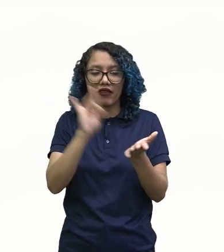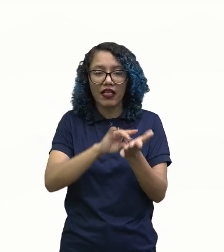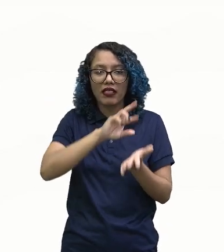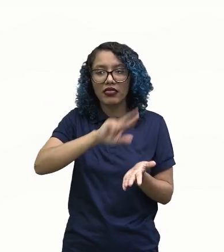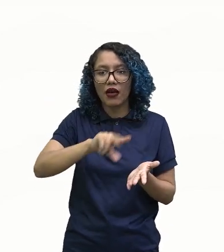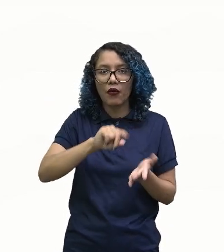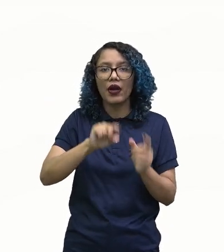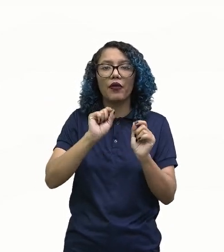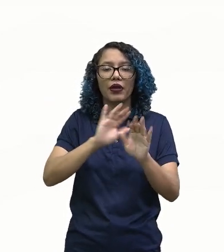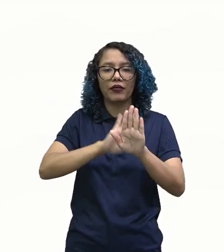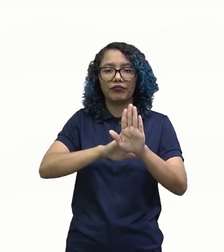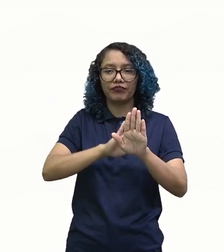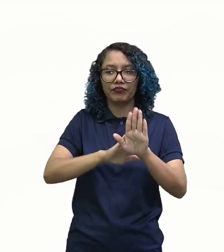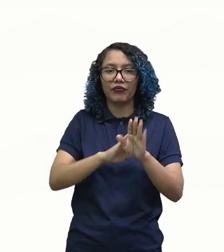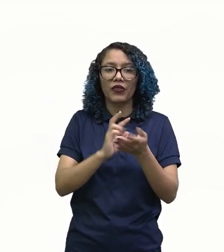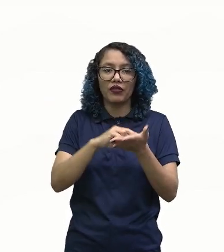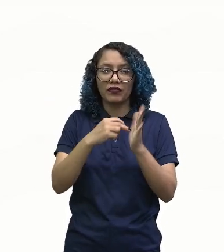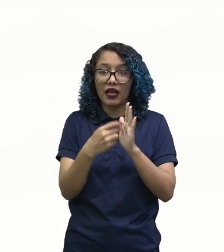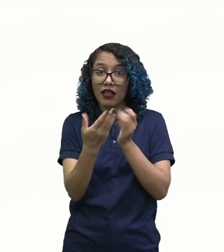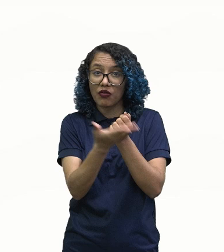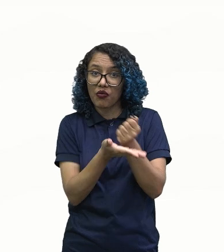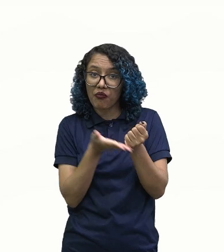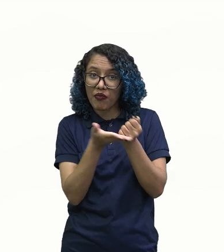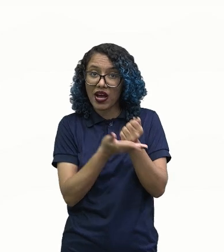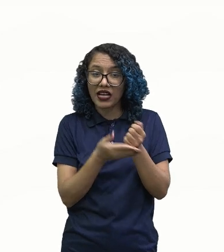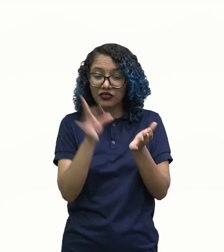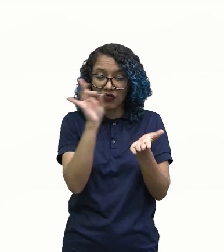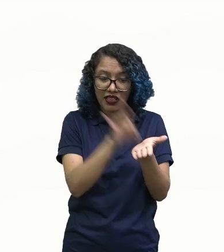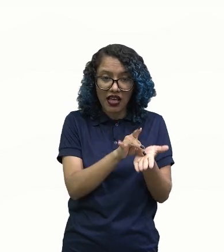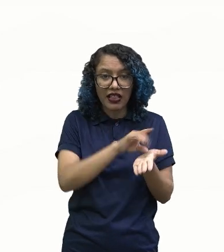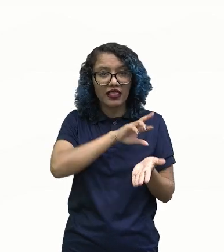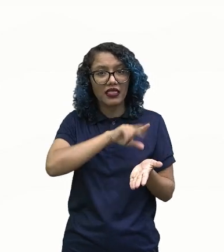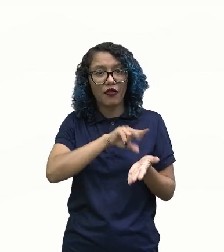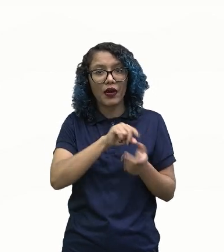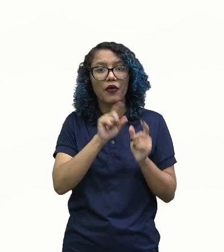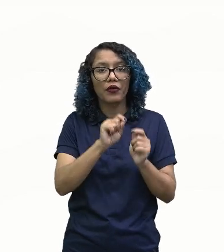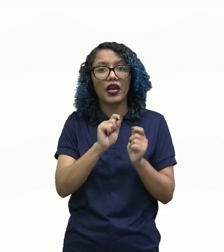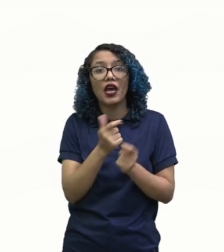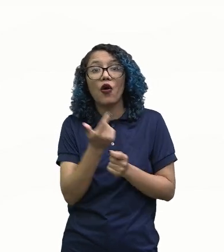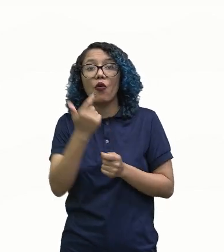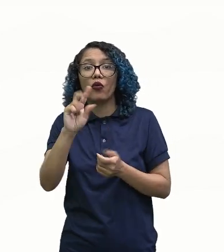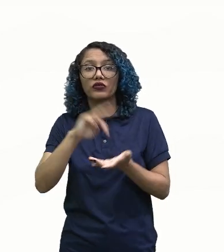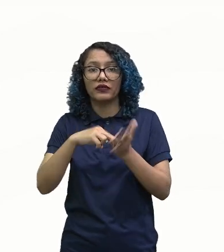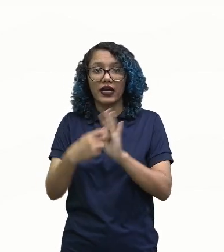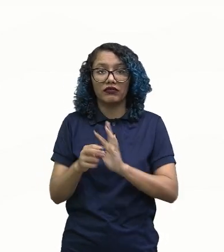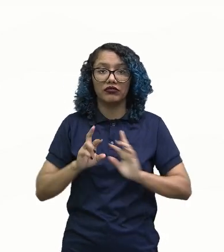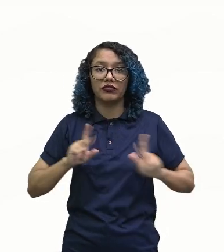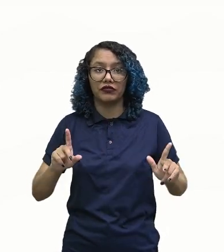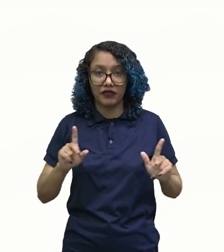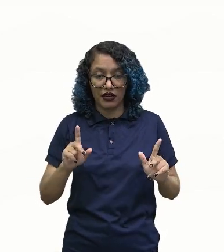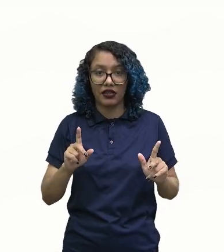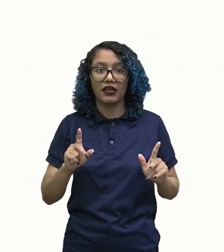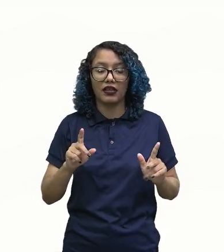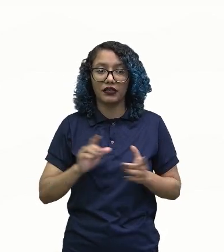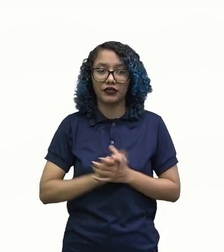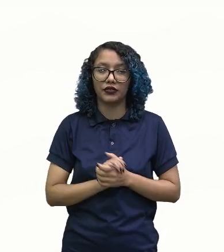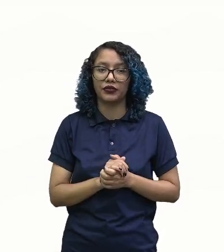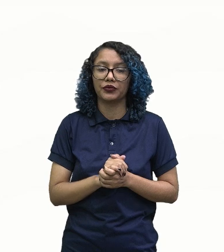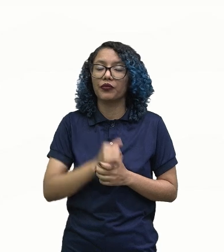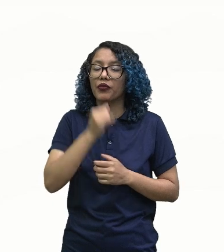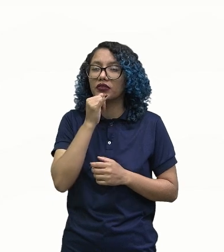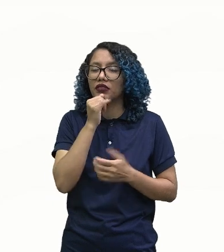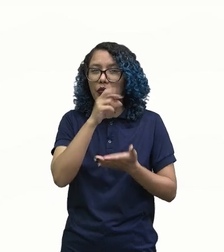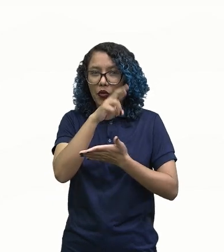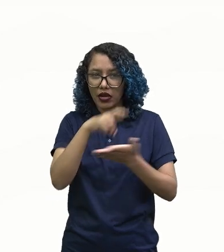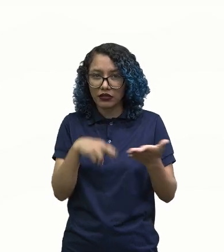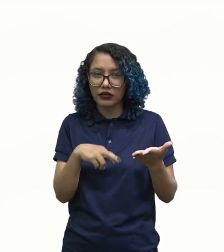quando a palavra sai do seu sentido básico, do seu sentido real, e passa a ganhar outros sentidos. Quando eu estou escrevendo uma